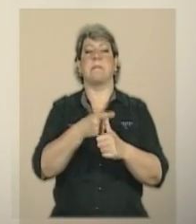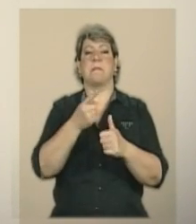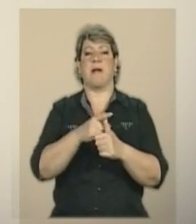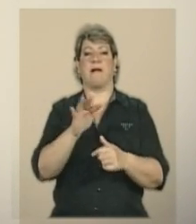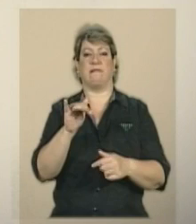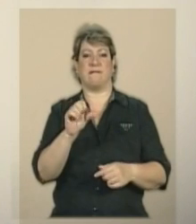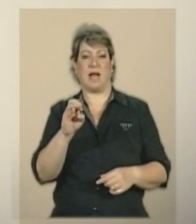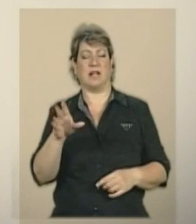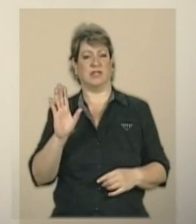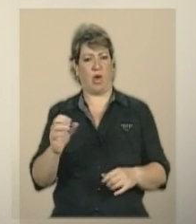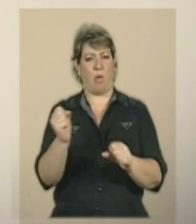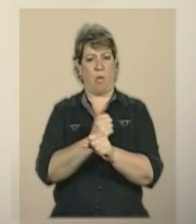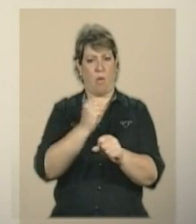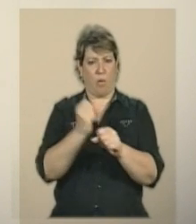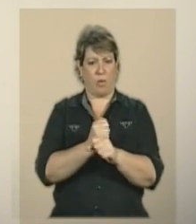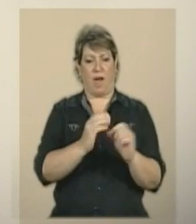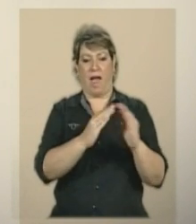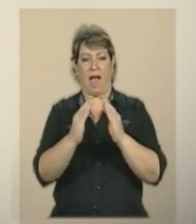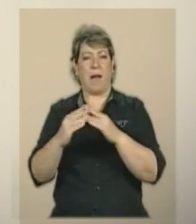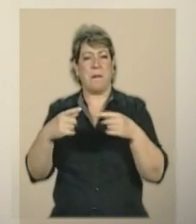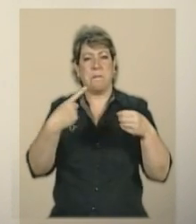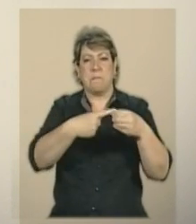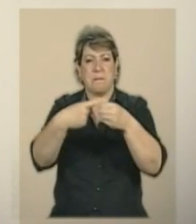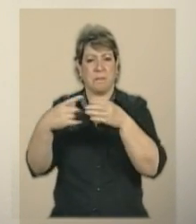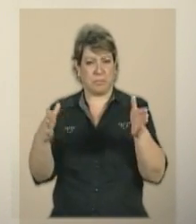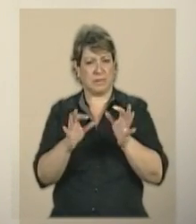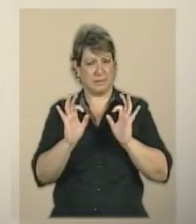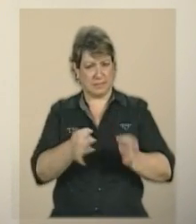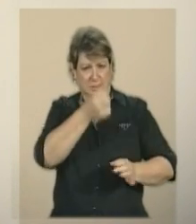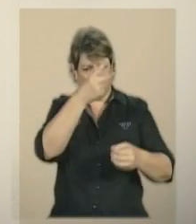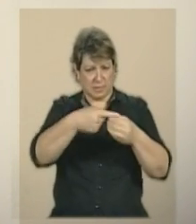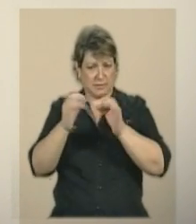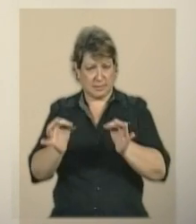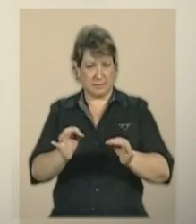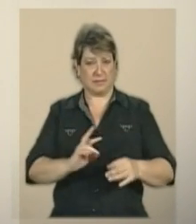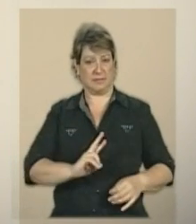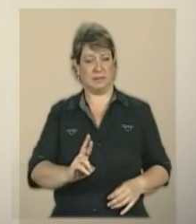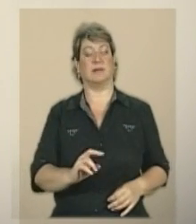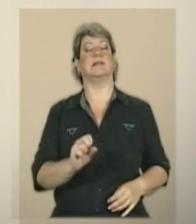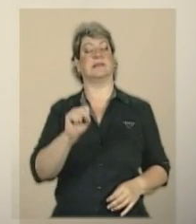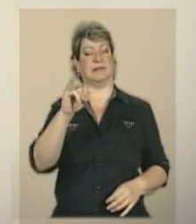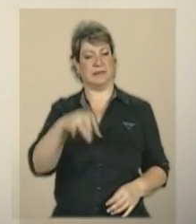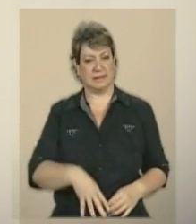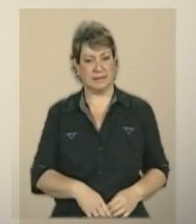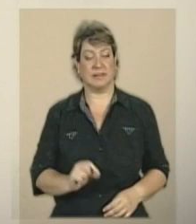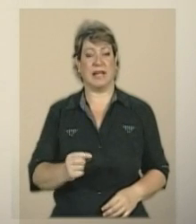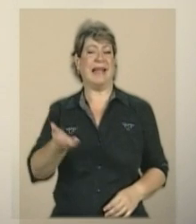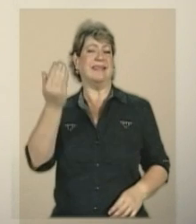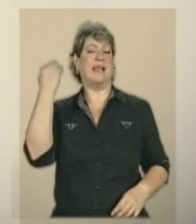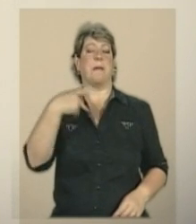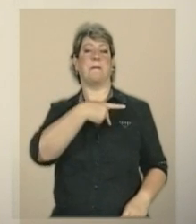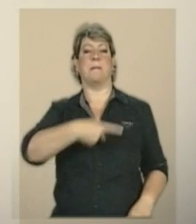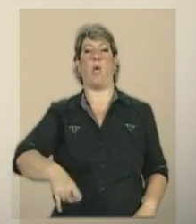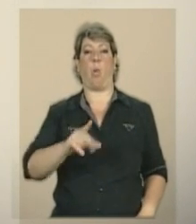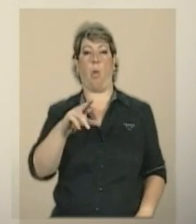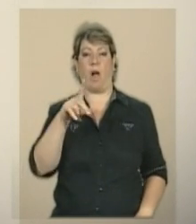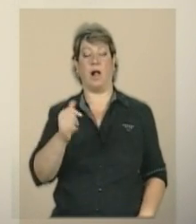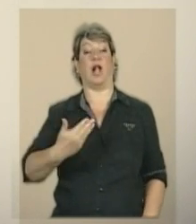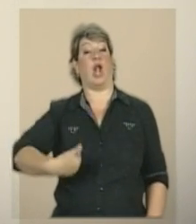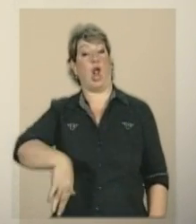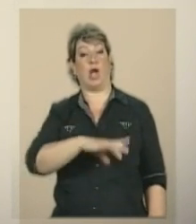começado a construir casas em pequenos municípios não é mesmo Presidente É verdade Luciano desde o governo do presidente Lula que nós